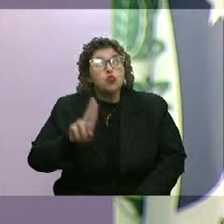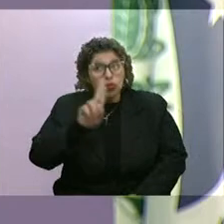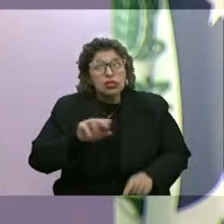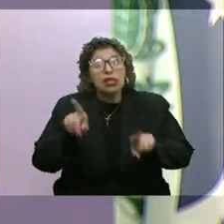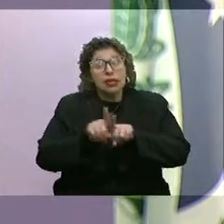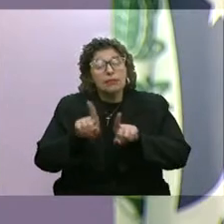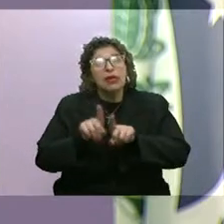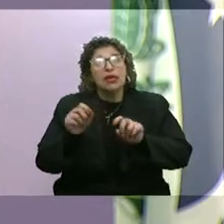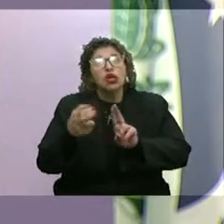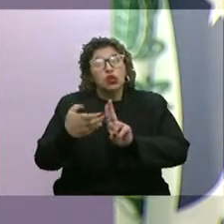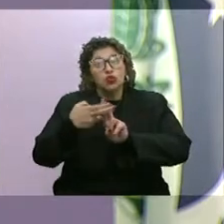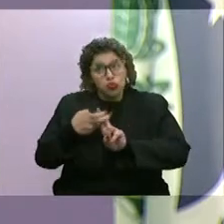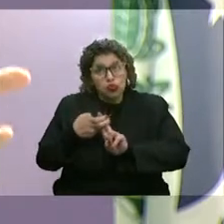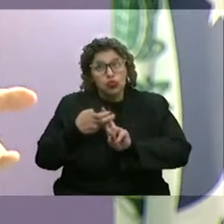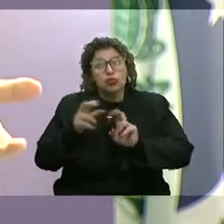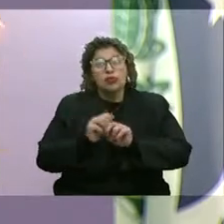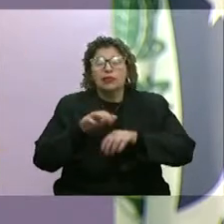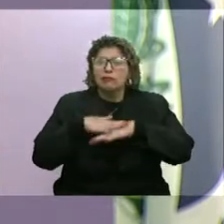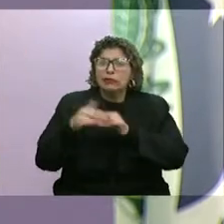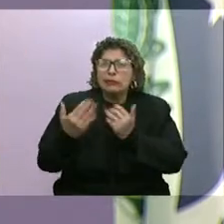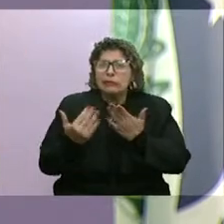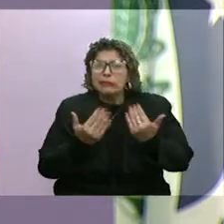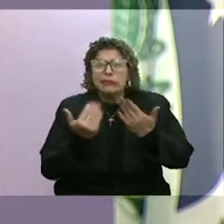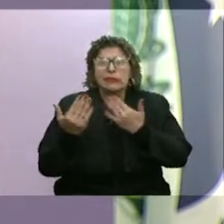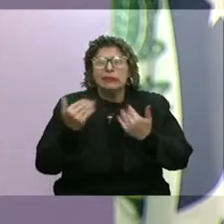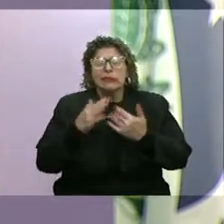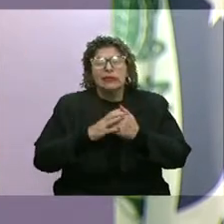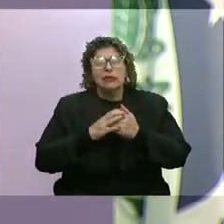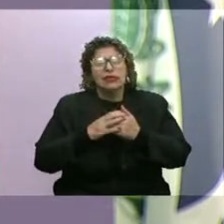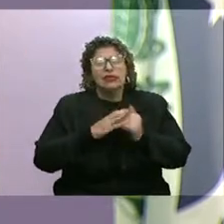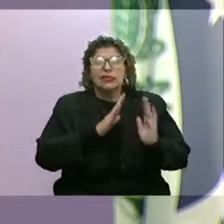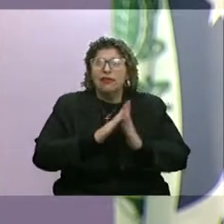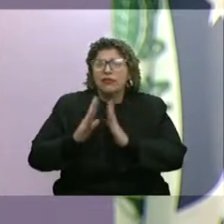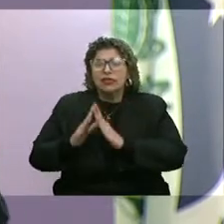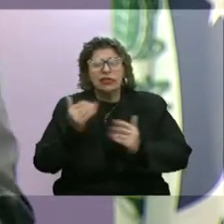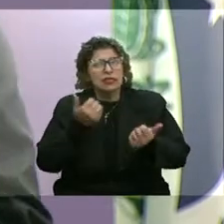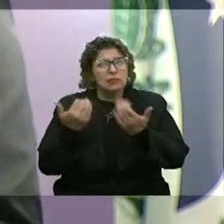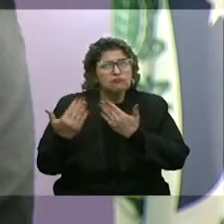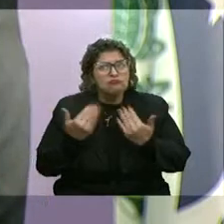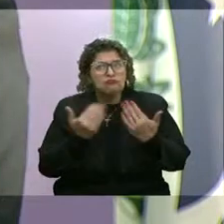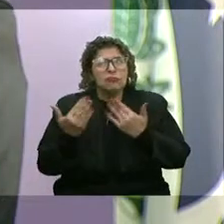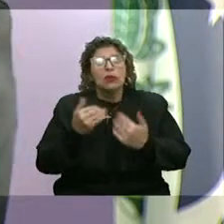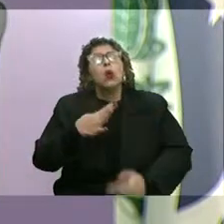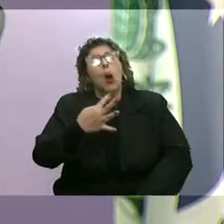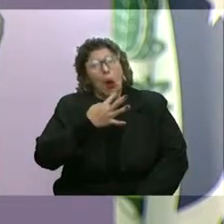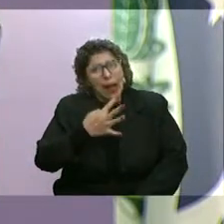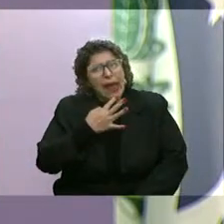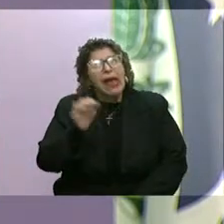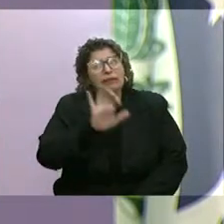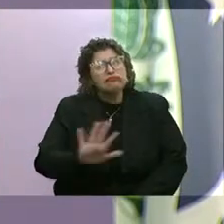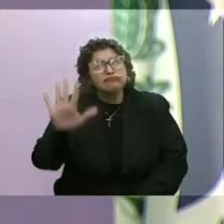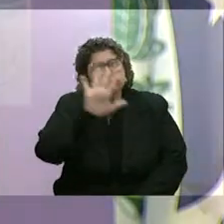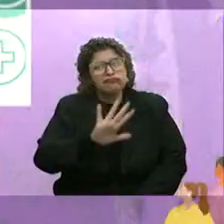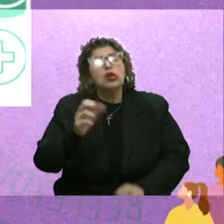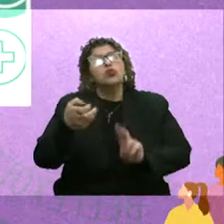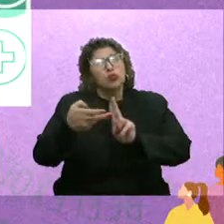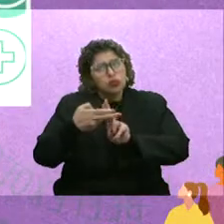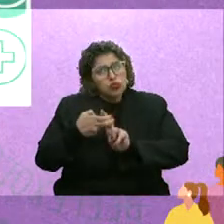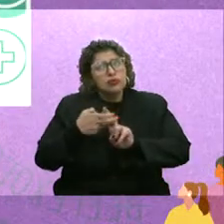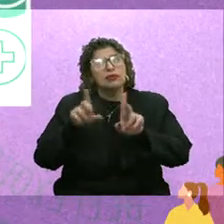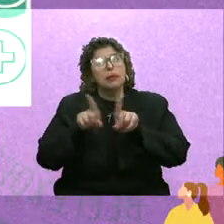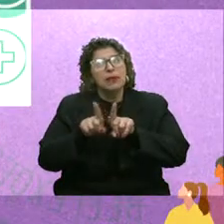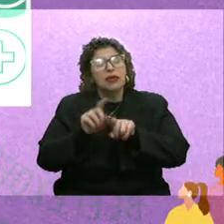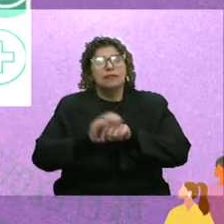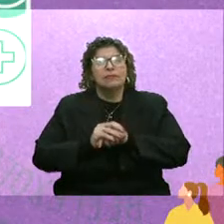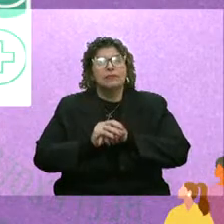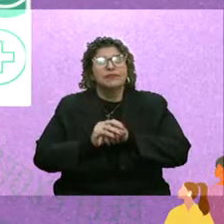convive com esse dilema na conversa de jantar, na conversa de vizinhança, ele sabe sobre o SUS, ele acompanha o SUS.